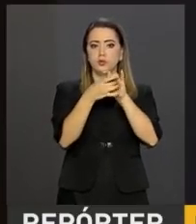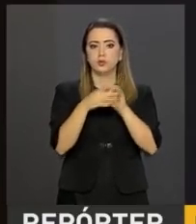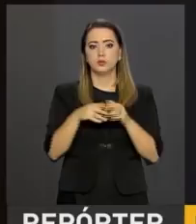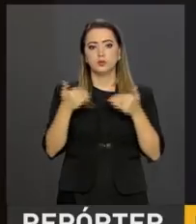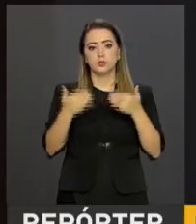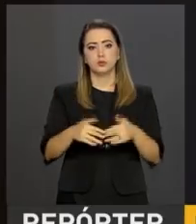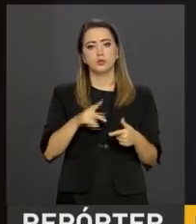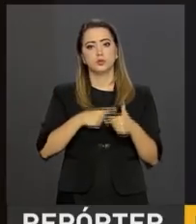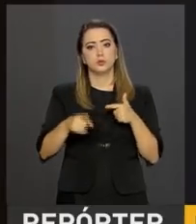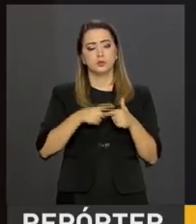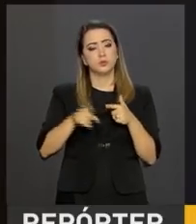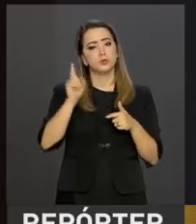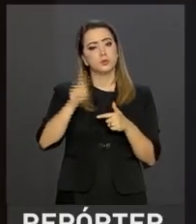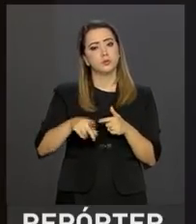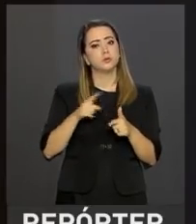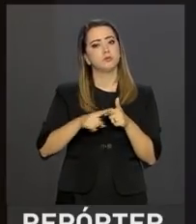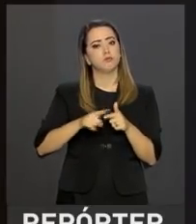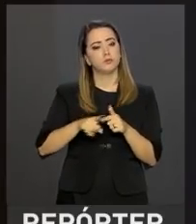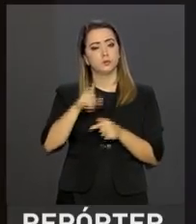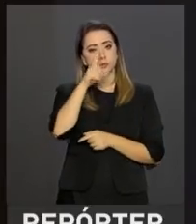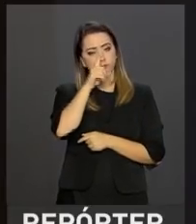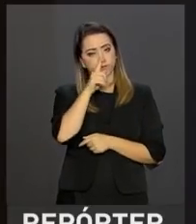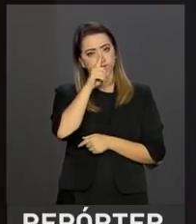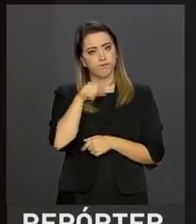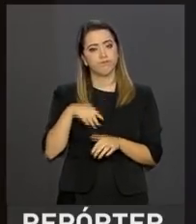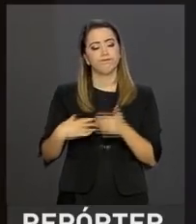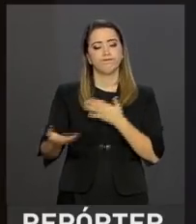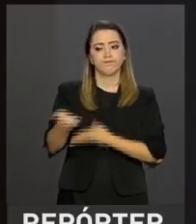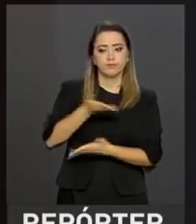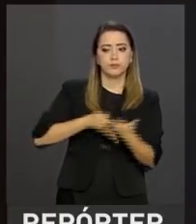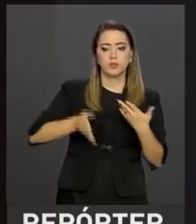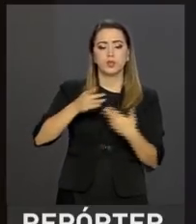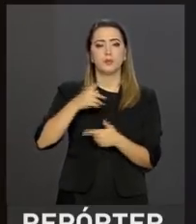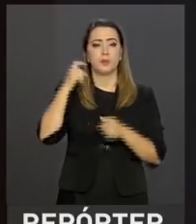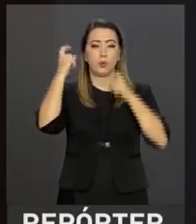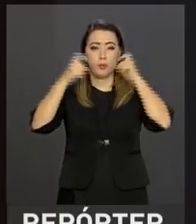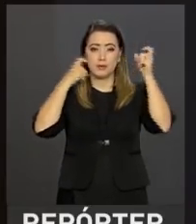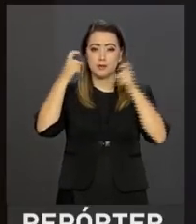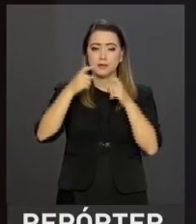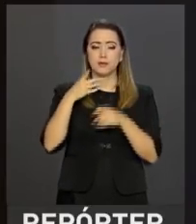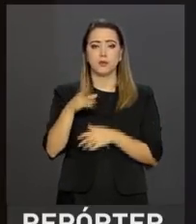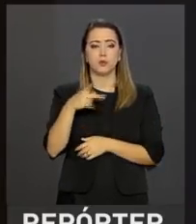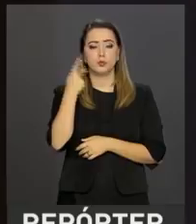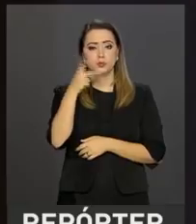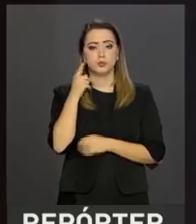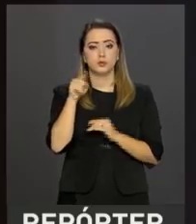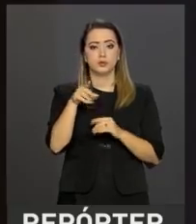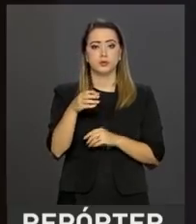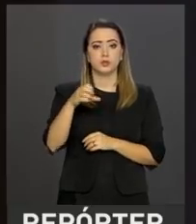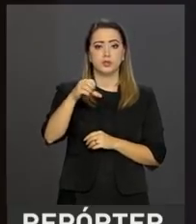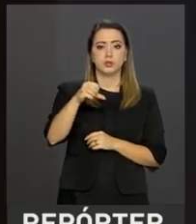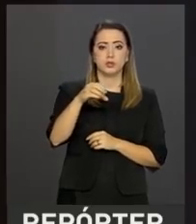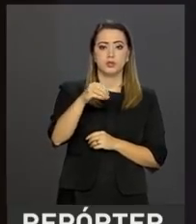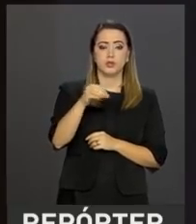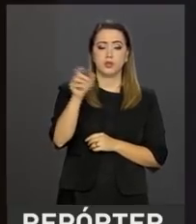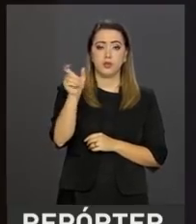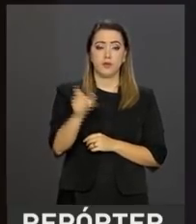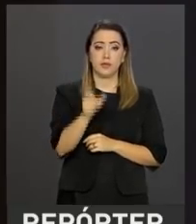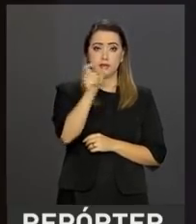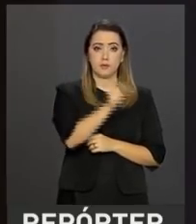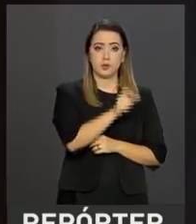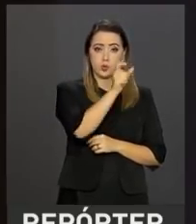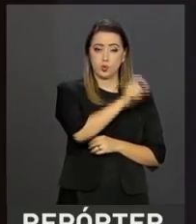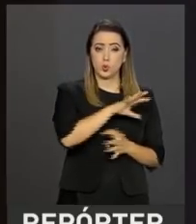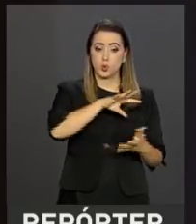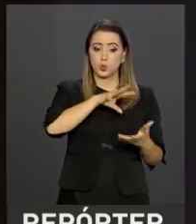o risco para os negócios e uma são para as autoridades o pacto tem 90 participantes no